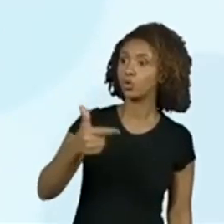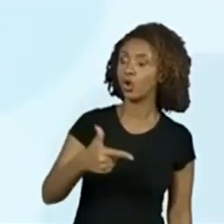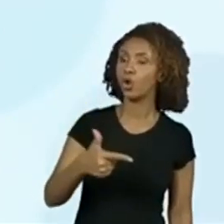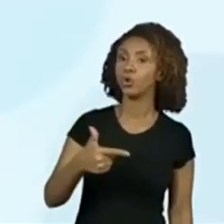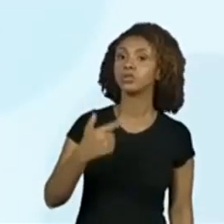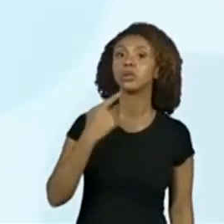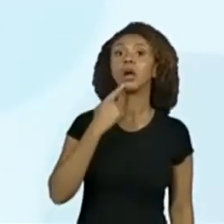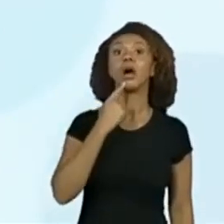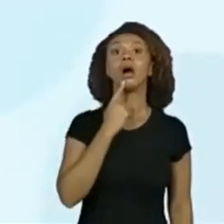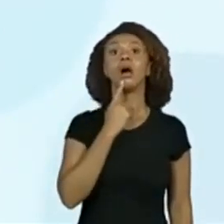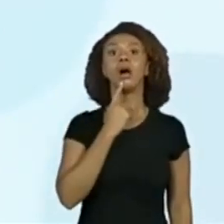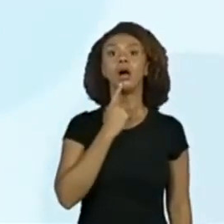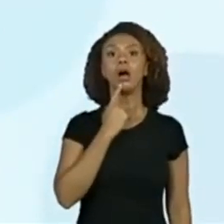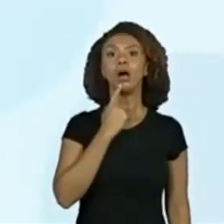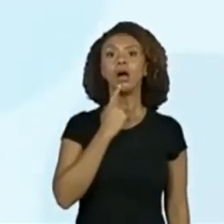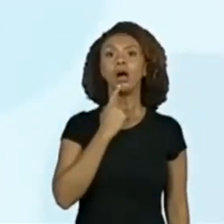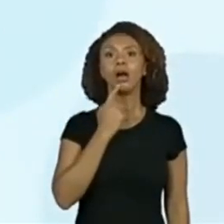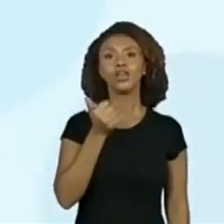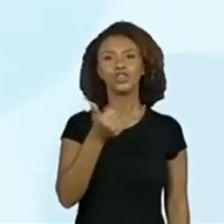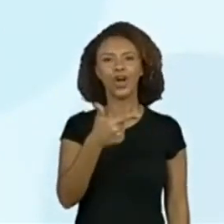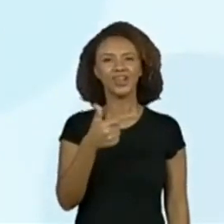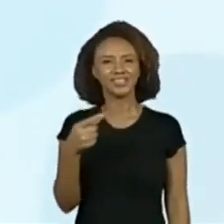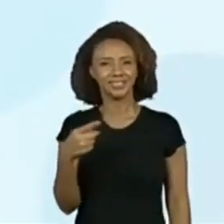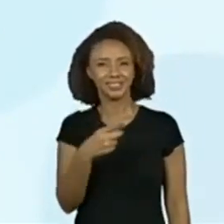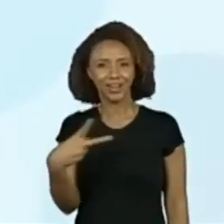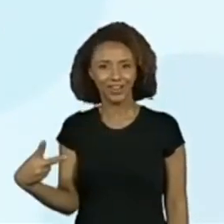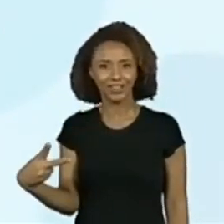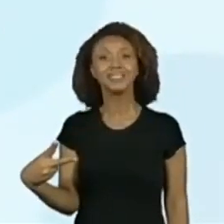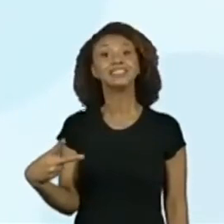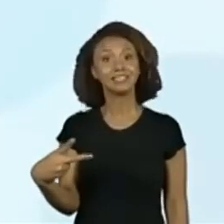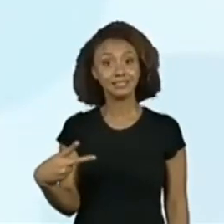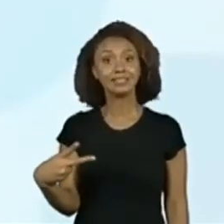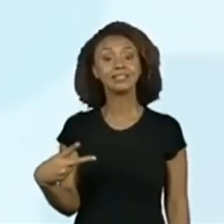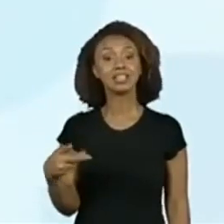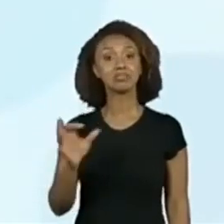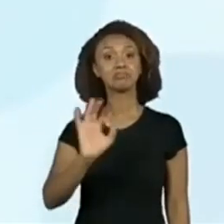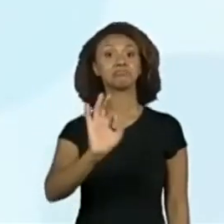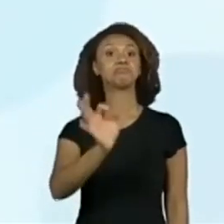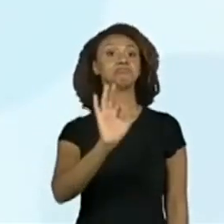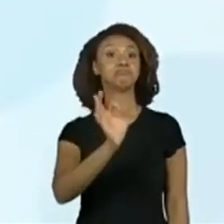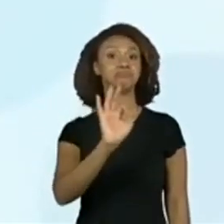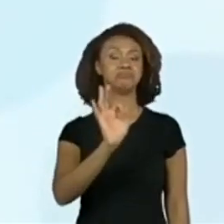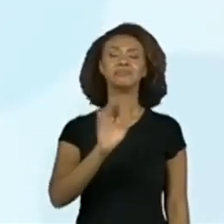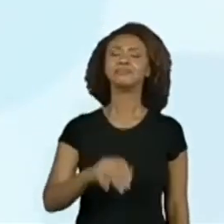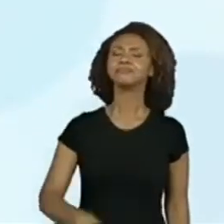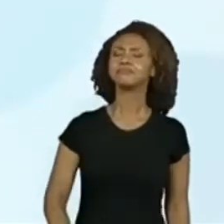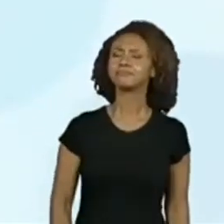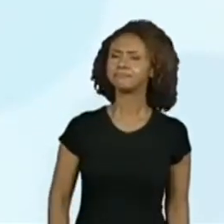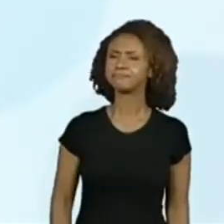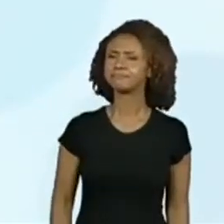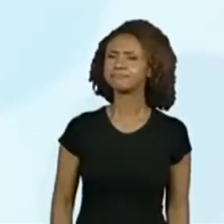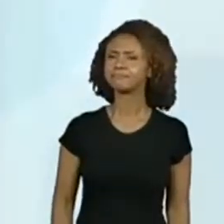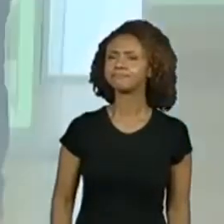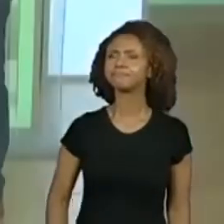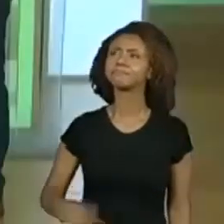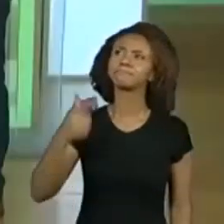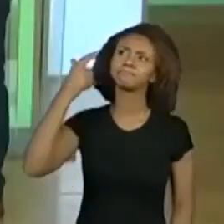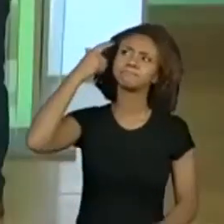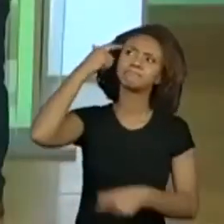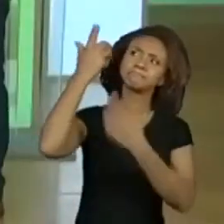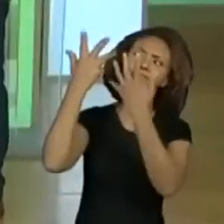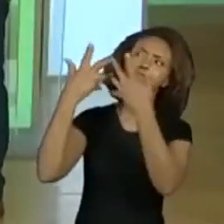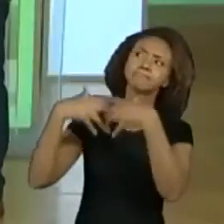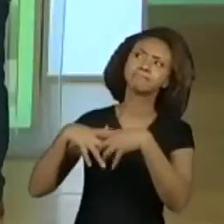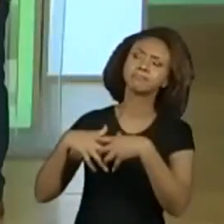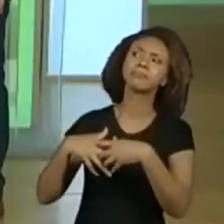carrinhos no total muito bem hum como que nós podemos pensar o